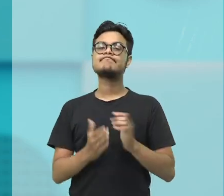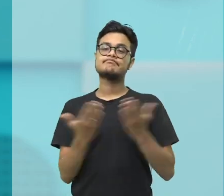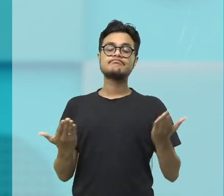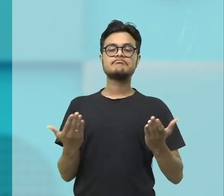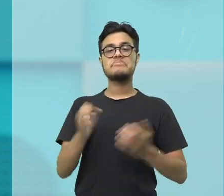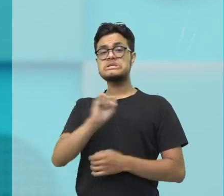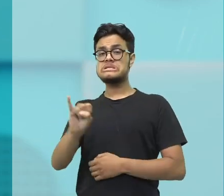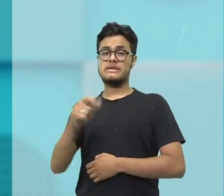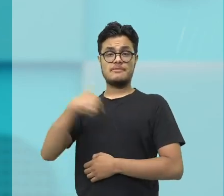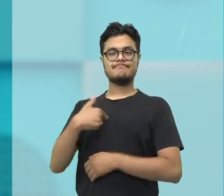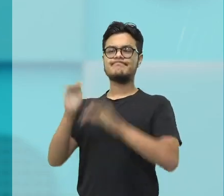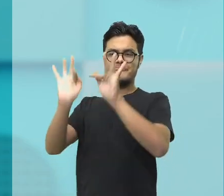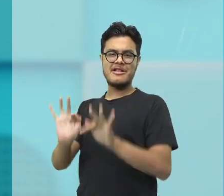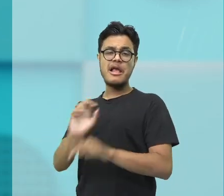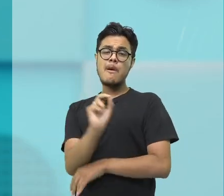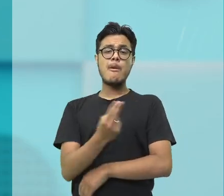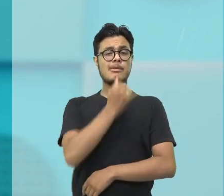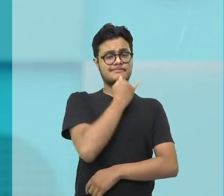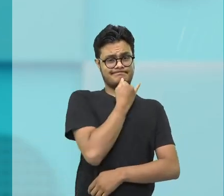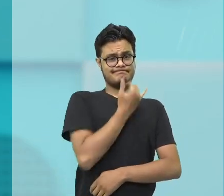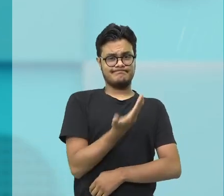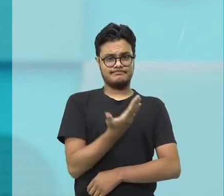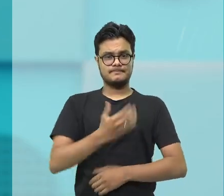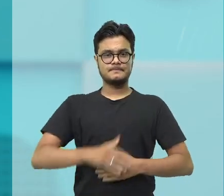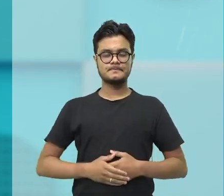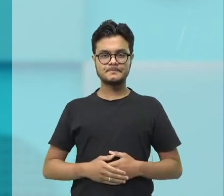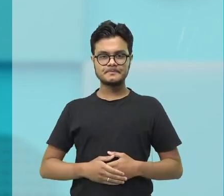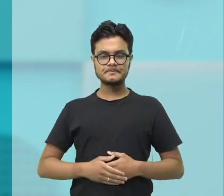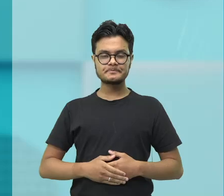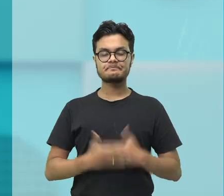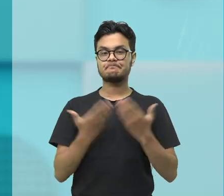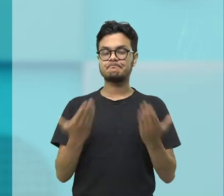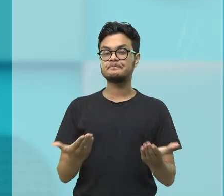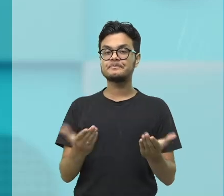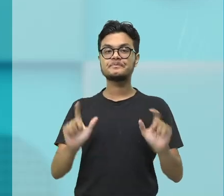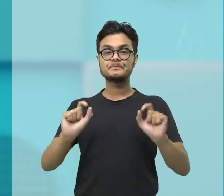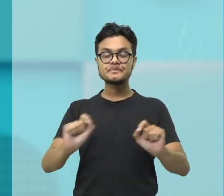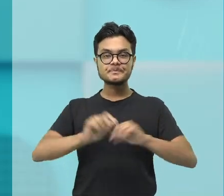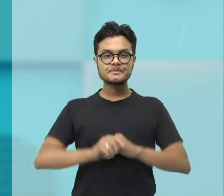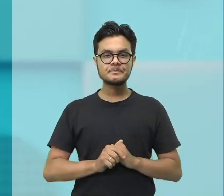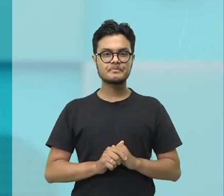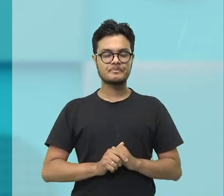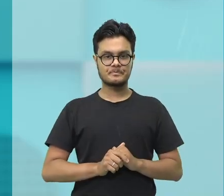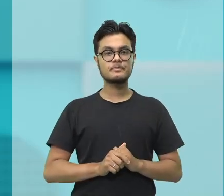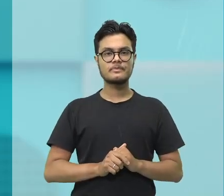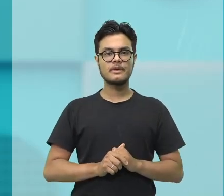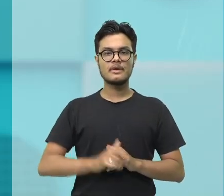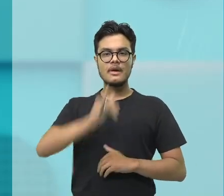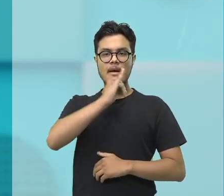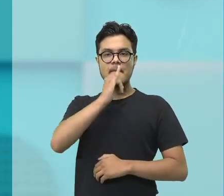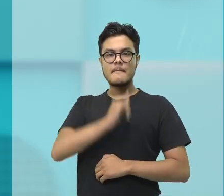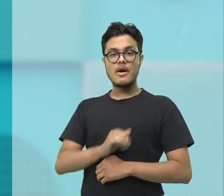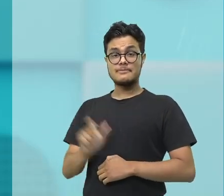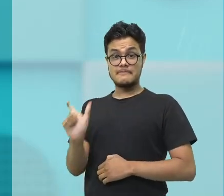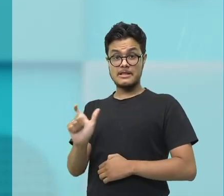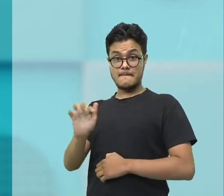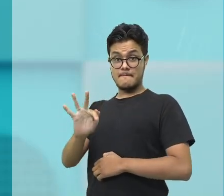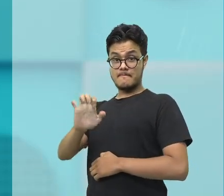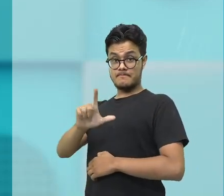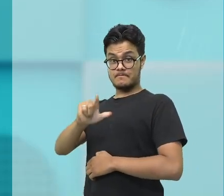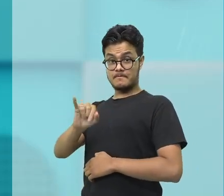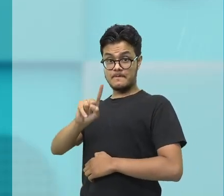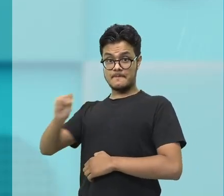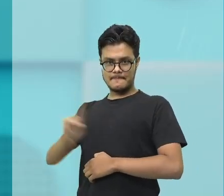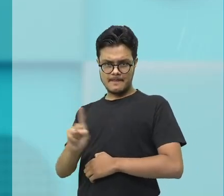eu estou feliz ou que eu não estou feliz, certo? Então, aqui, quando eu tomei como base a